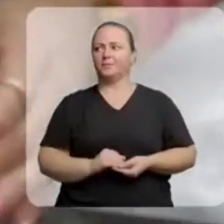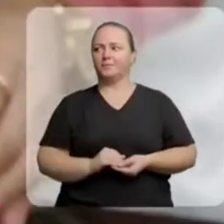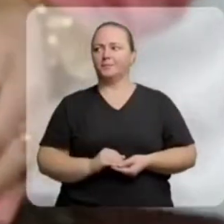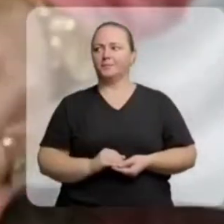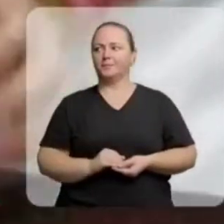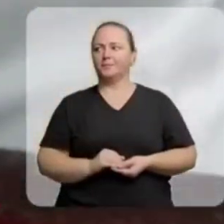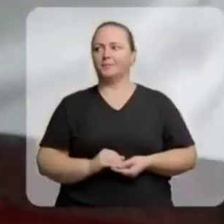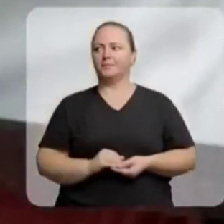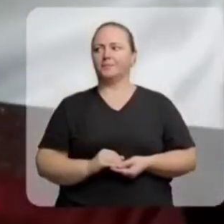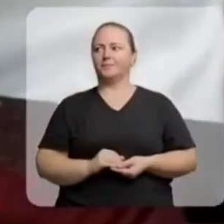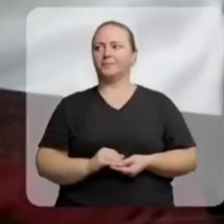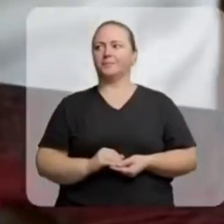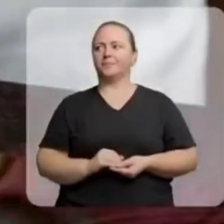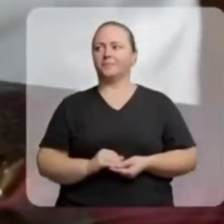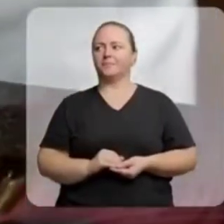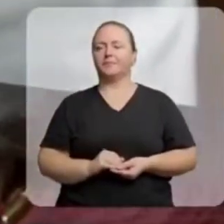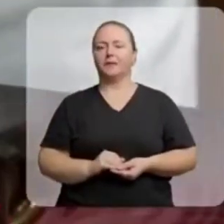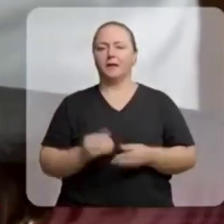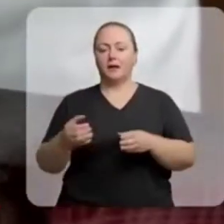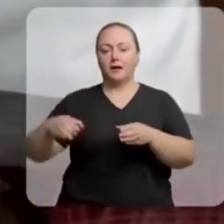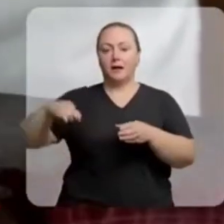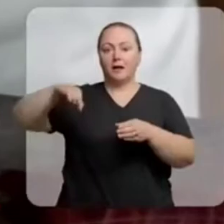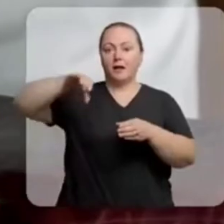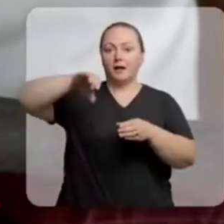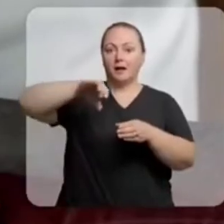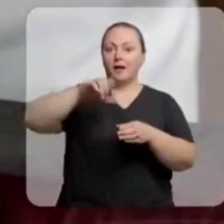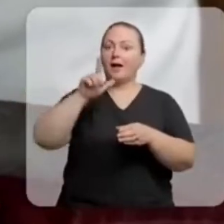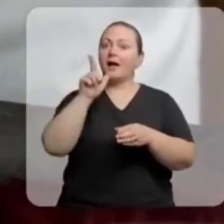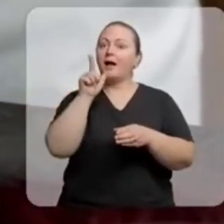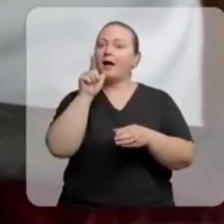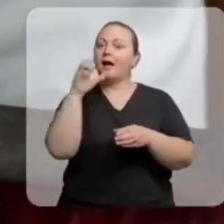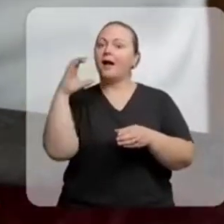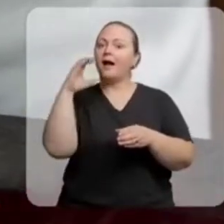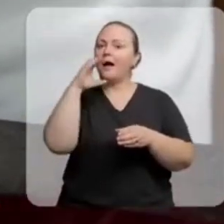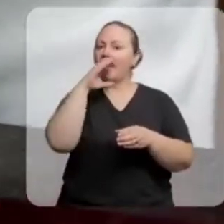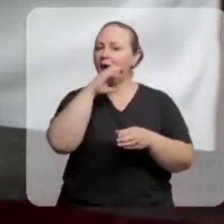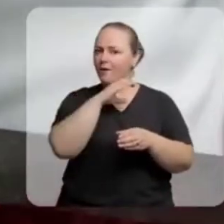e escaldar com um pouquinho de água quente.